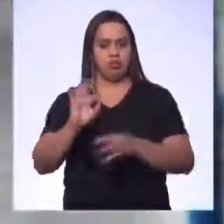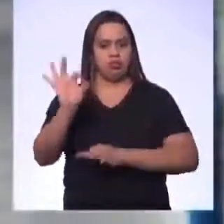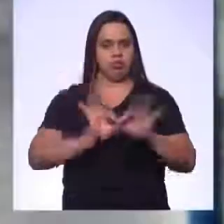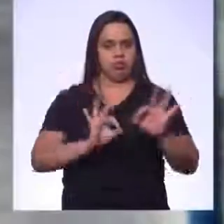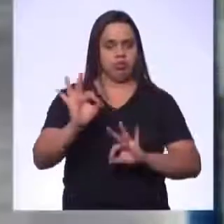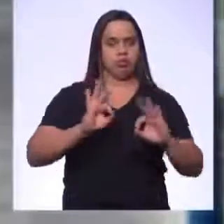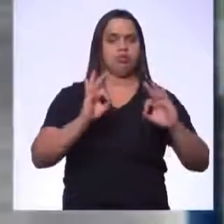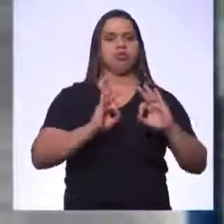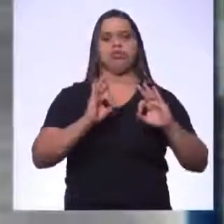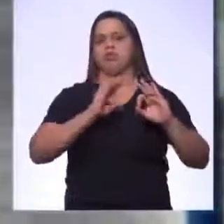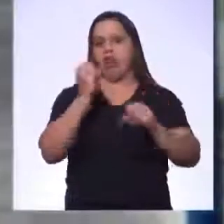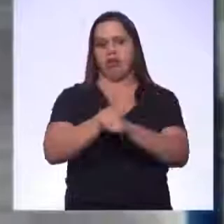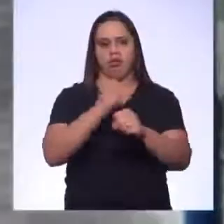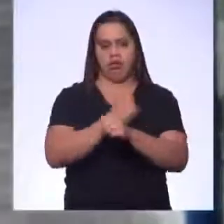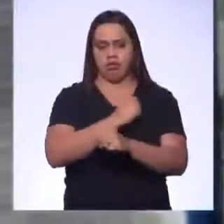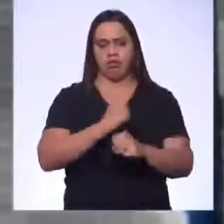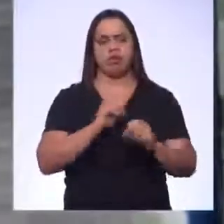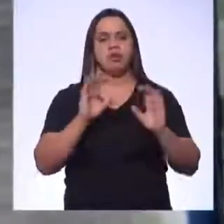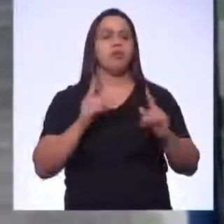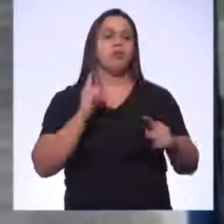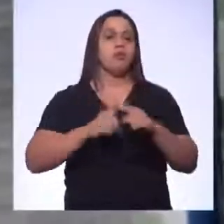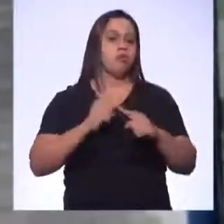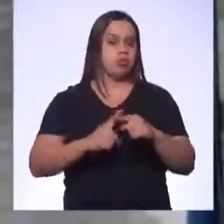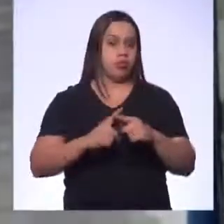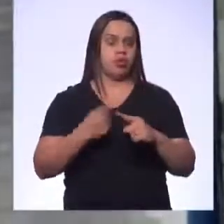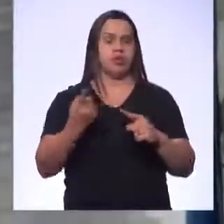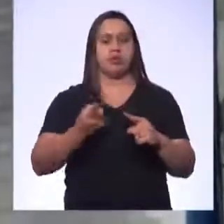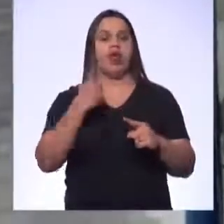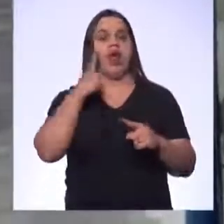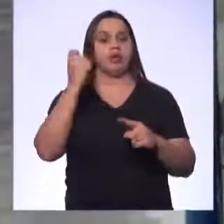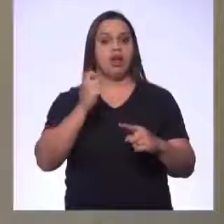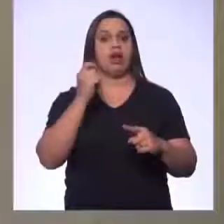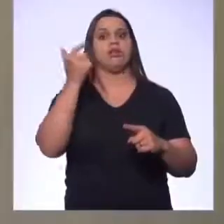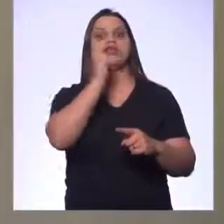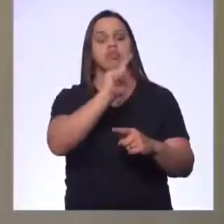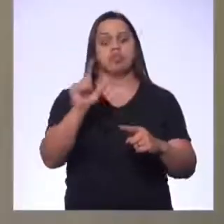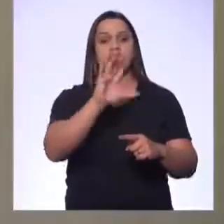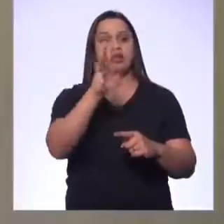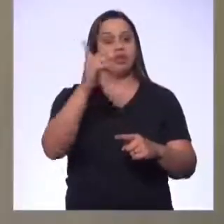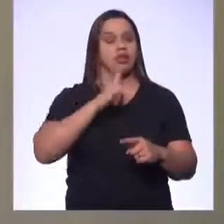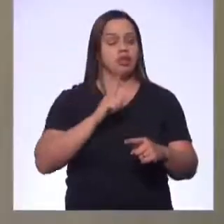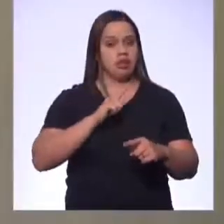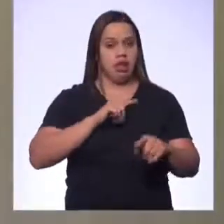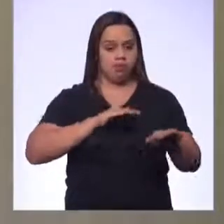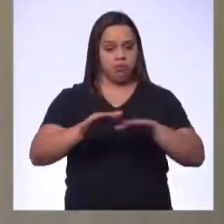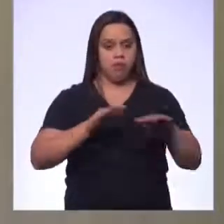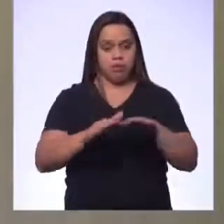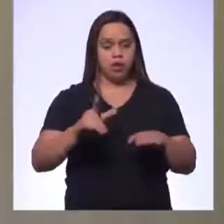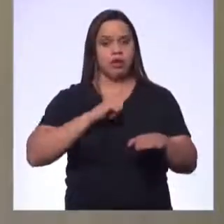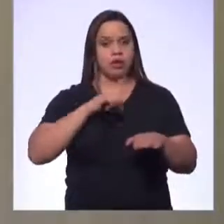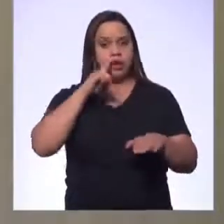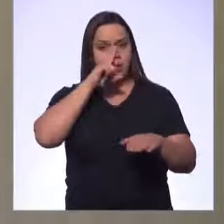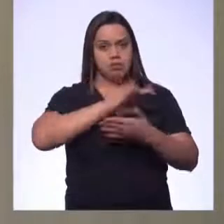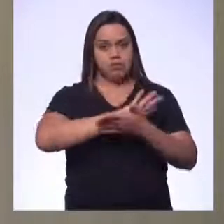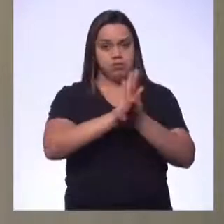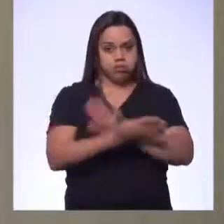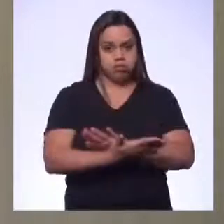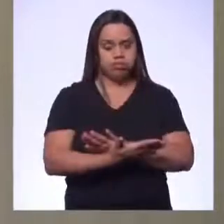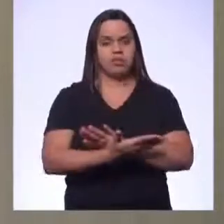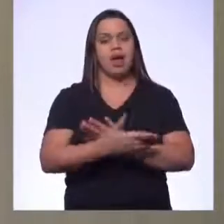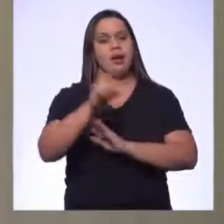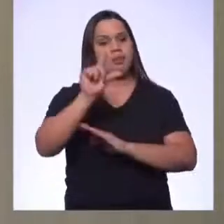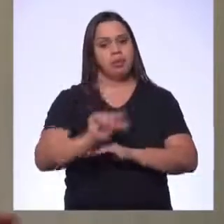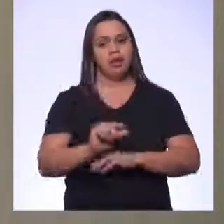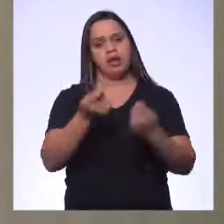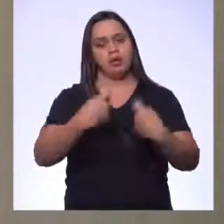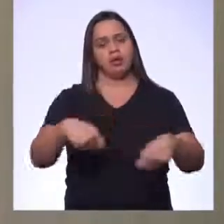preparação especial. A probabilidade de ocorrer um tremor mais forte e causar danos é tão pequena que não é